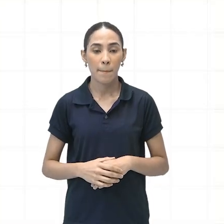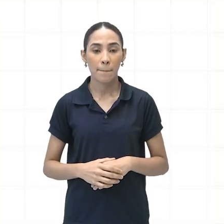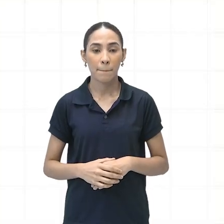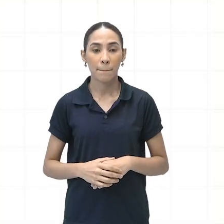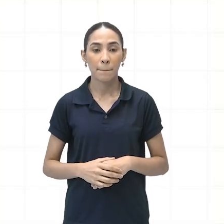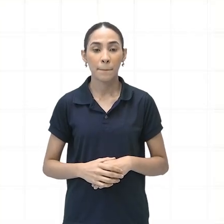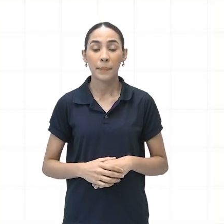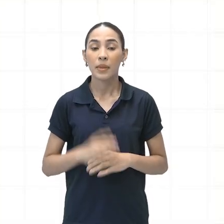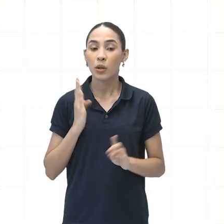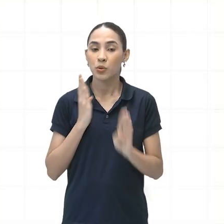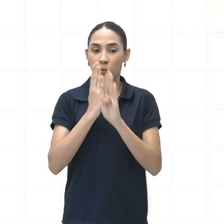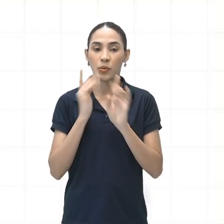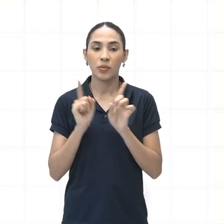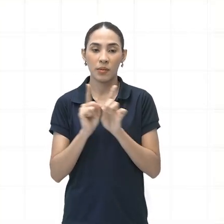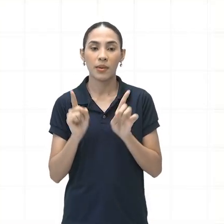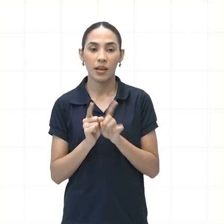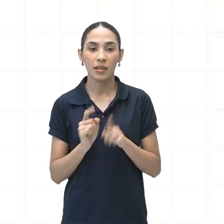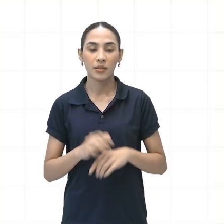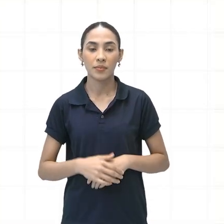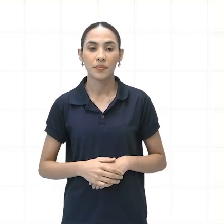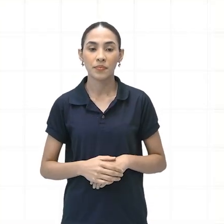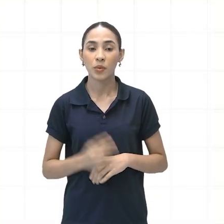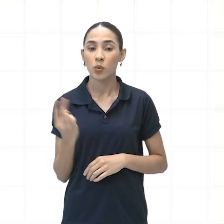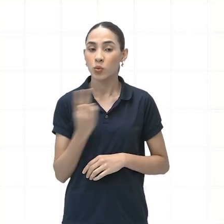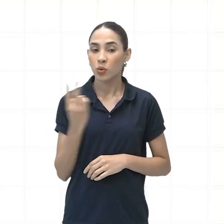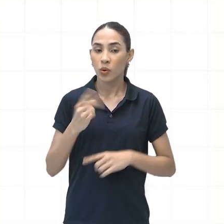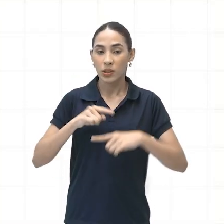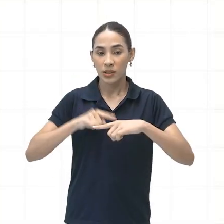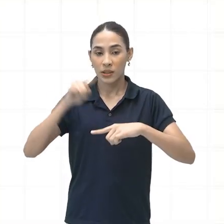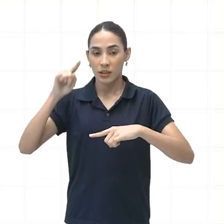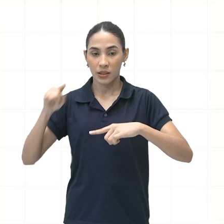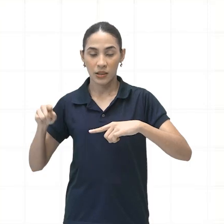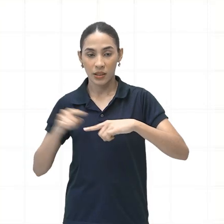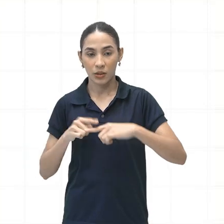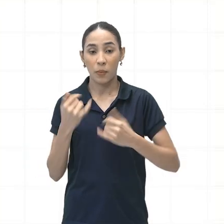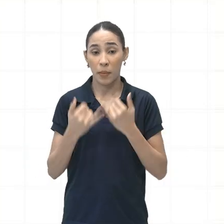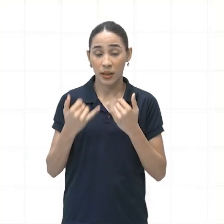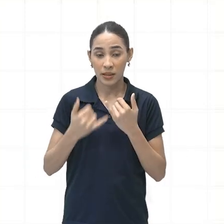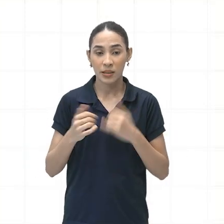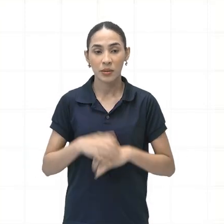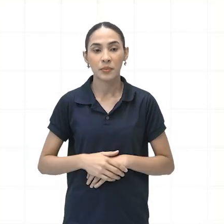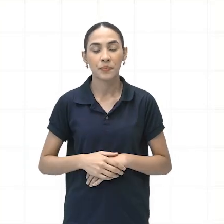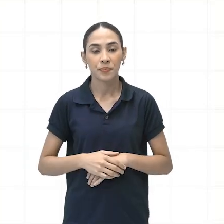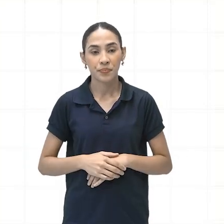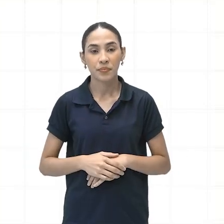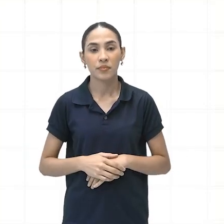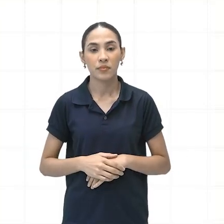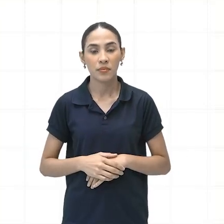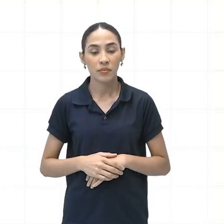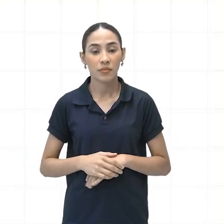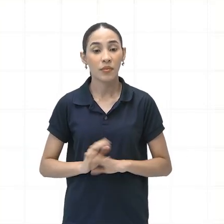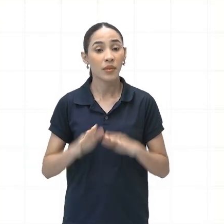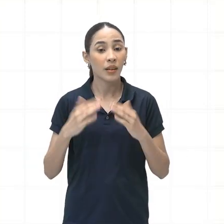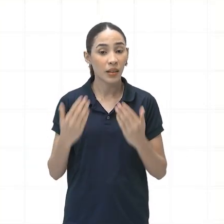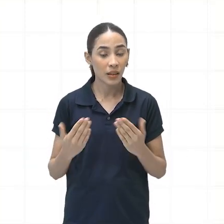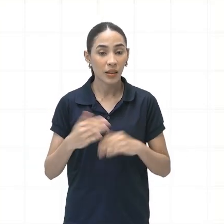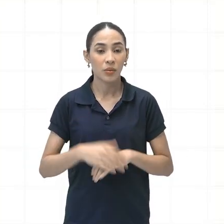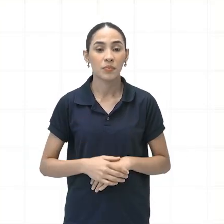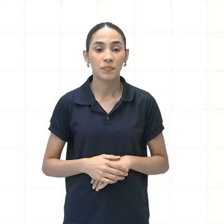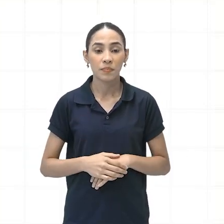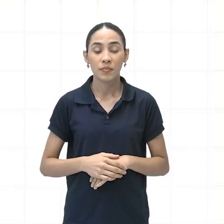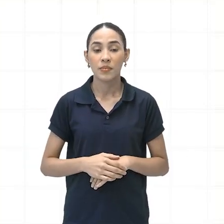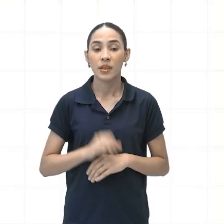ele descobriu isso, né, que esses dois triângulos seriam semelhantes, aí, por causa